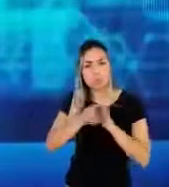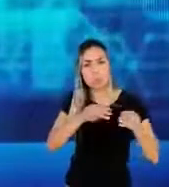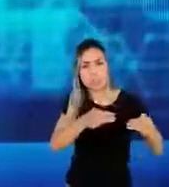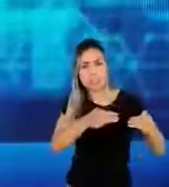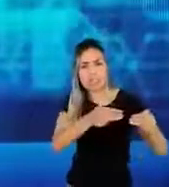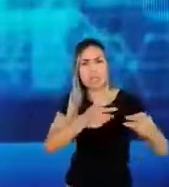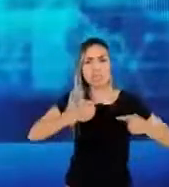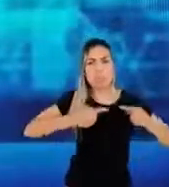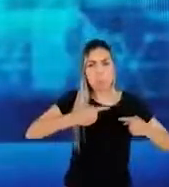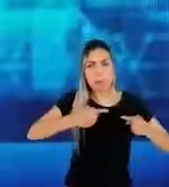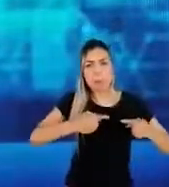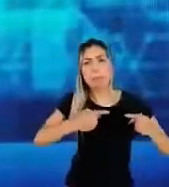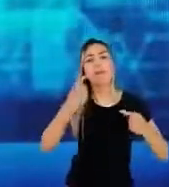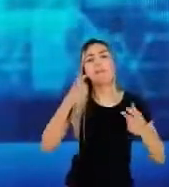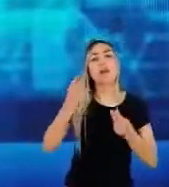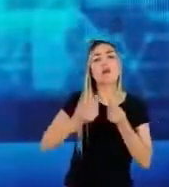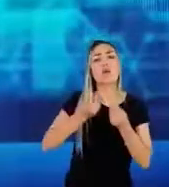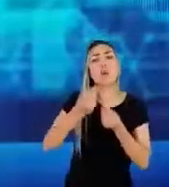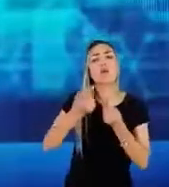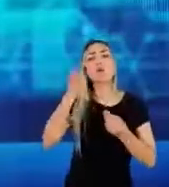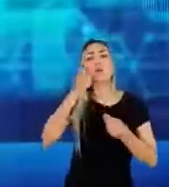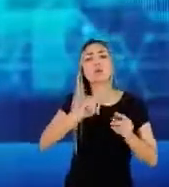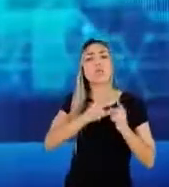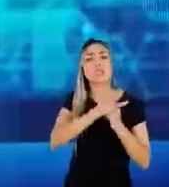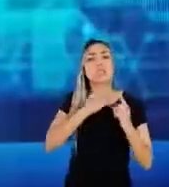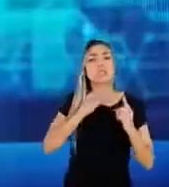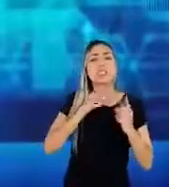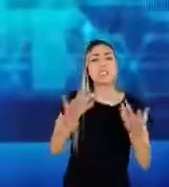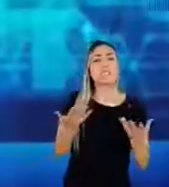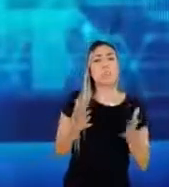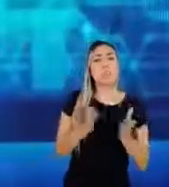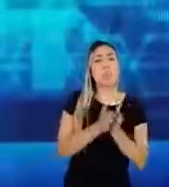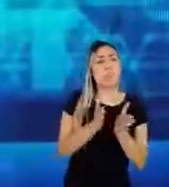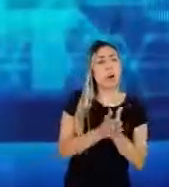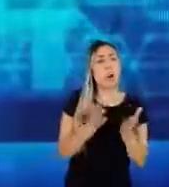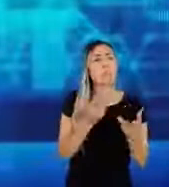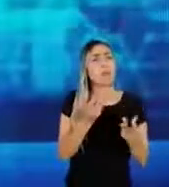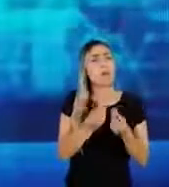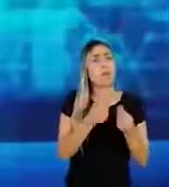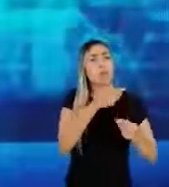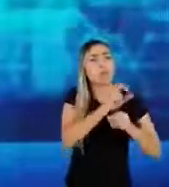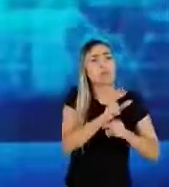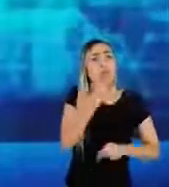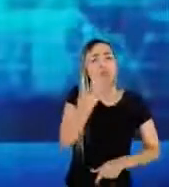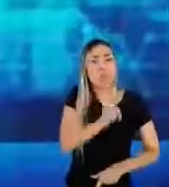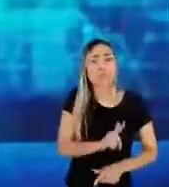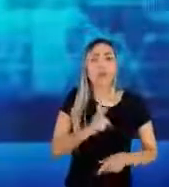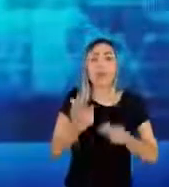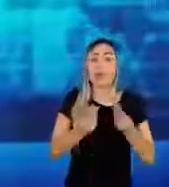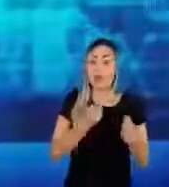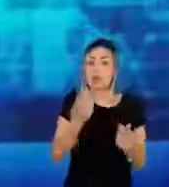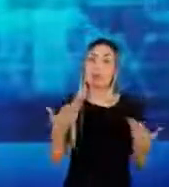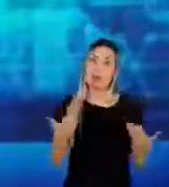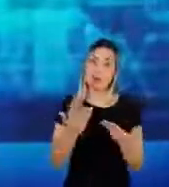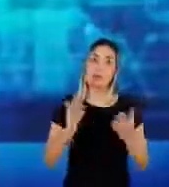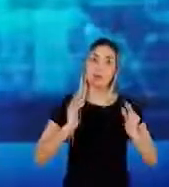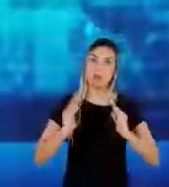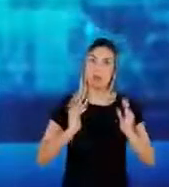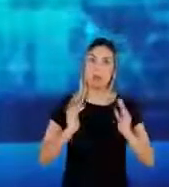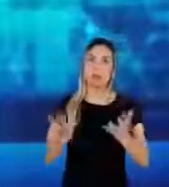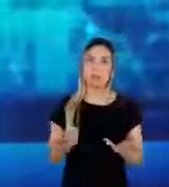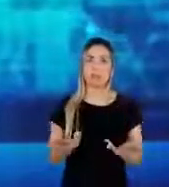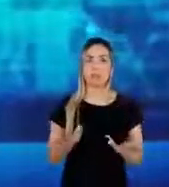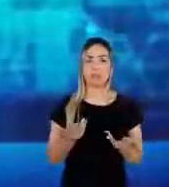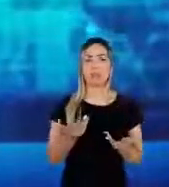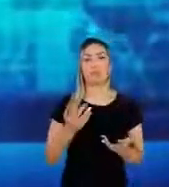vamos chegar ao consumidor de baixa tensão, que esse é o grande momento para o mercado, quando o consumidor